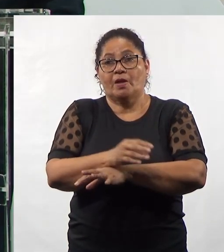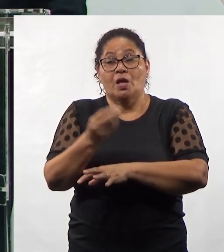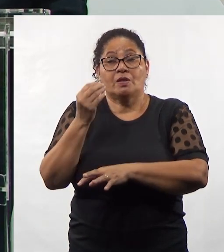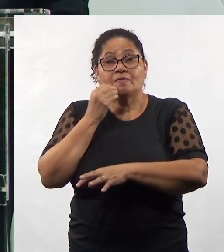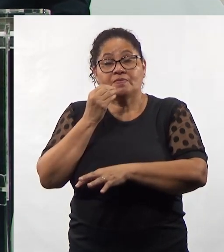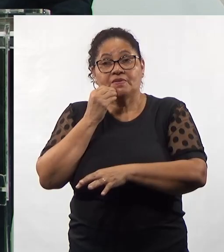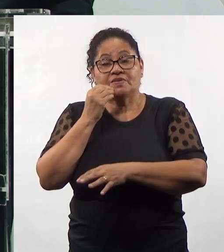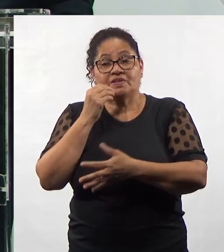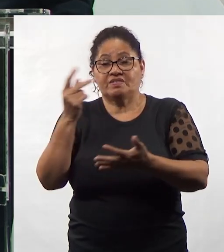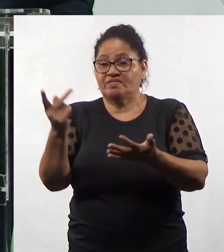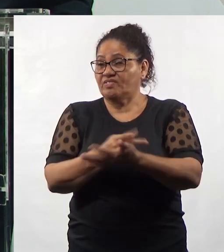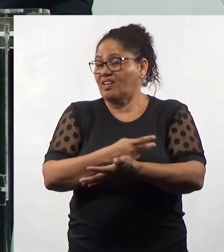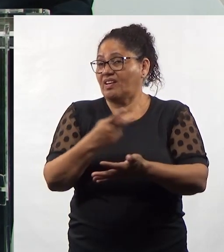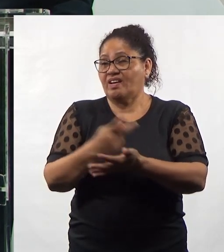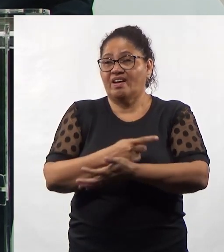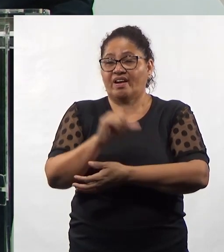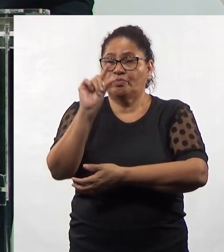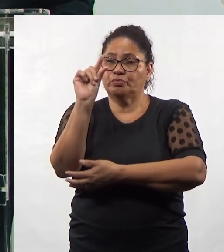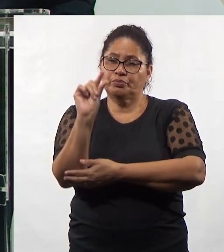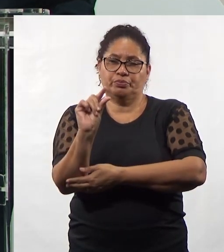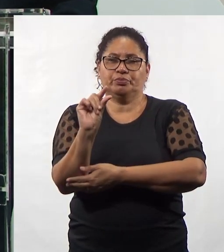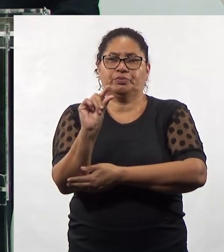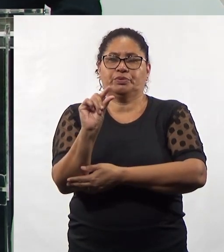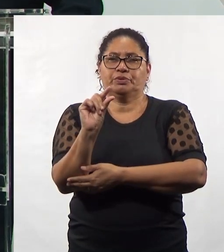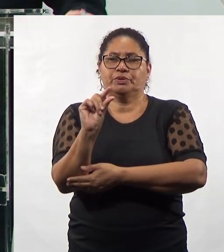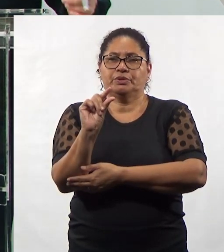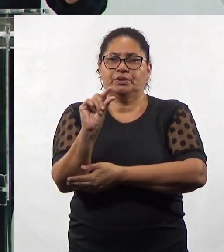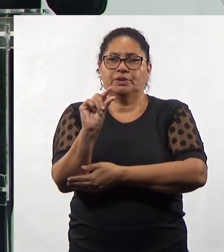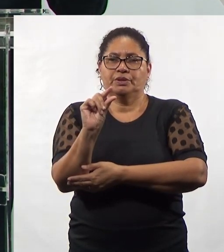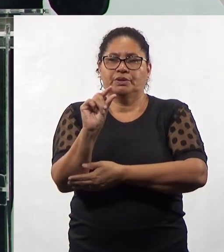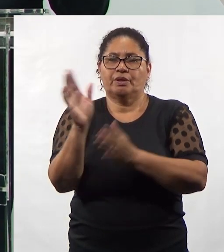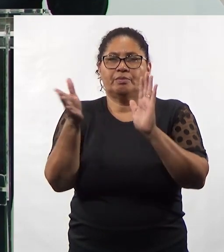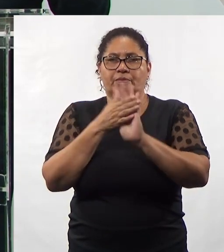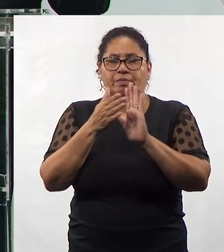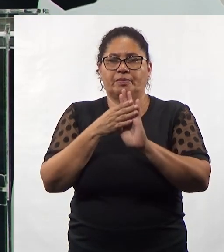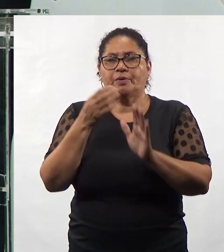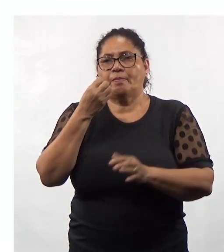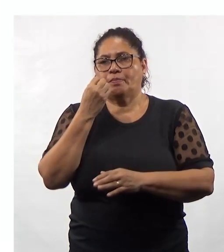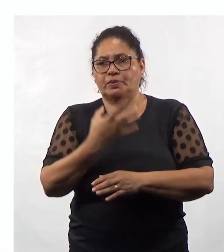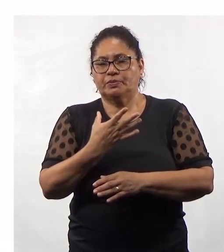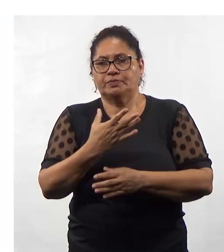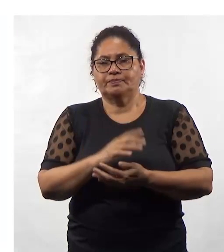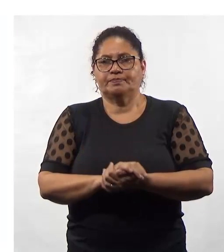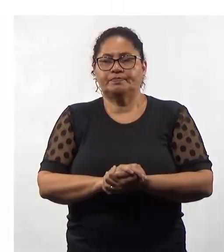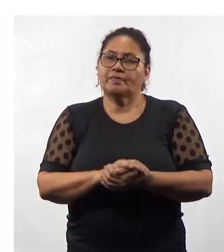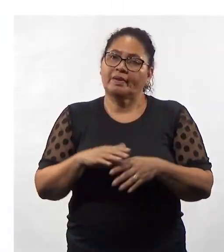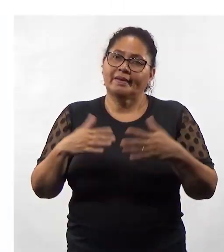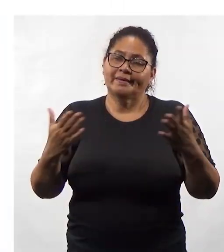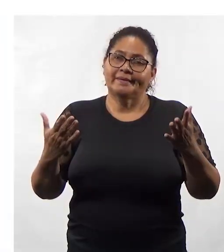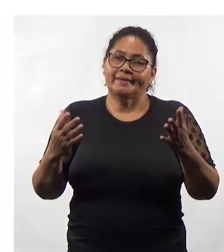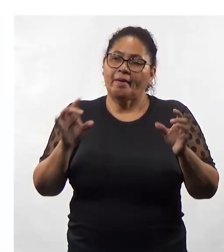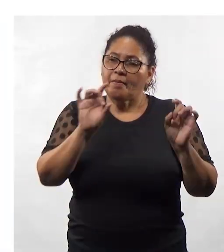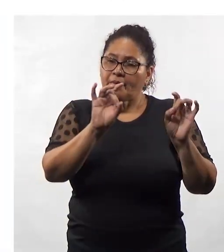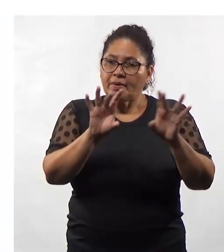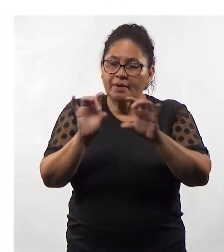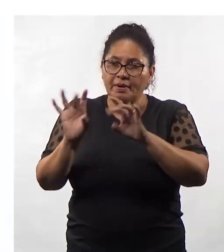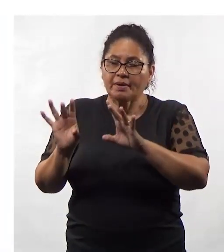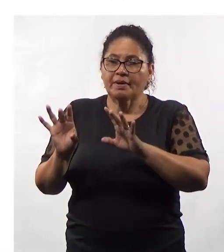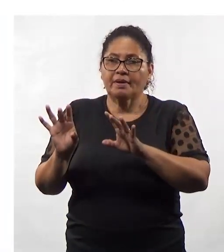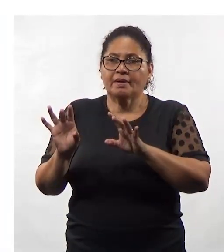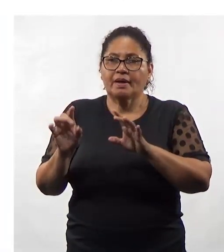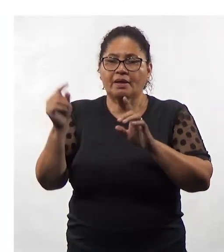a chance dele dar errado é muito pequena. Então, é uma proposta muito boa. E aí, pessoal, para